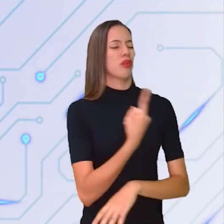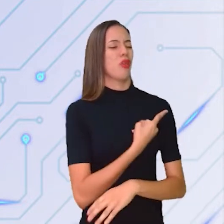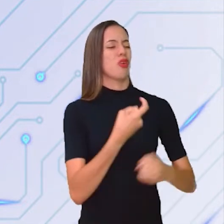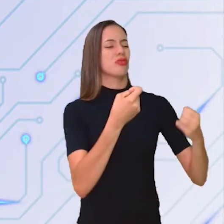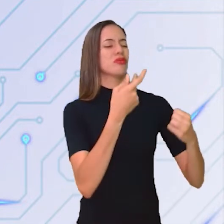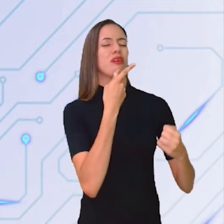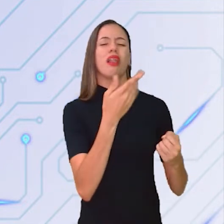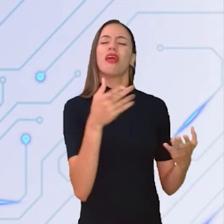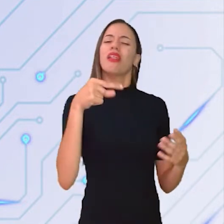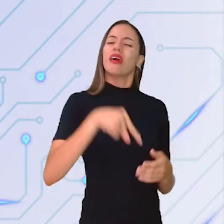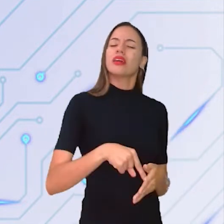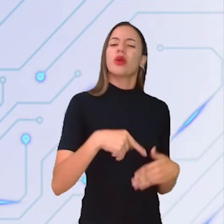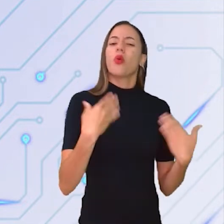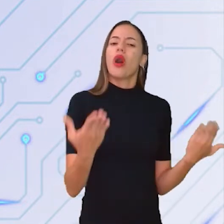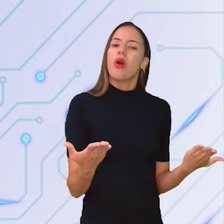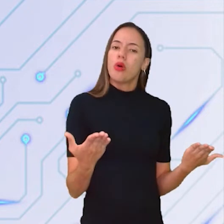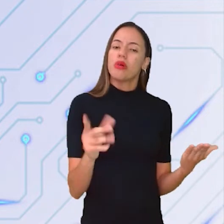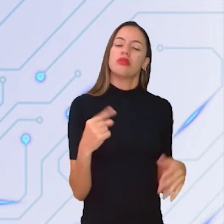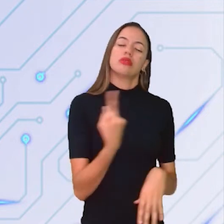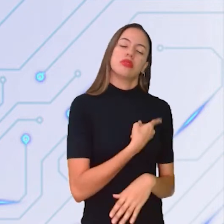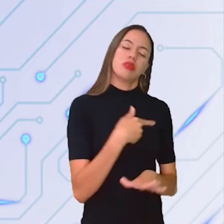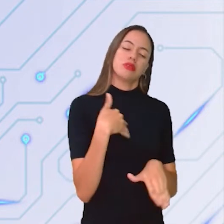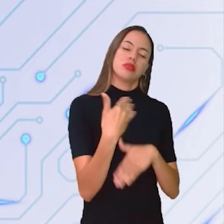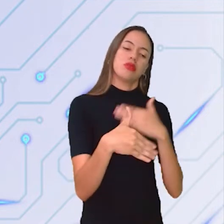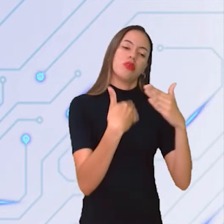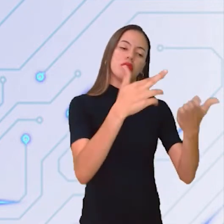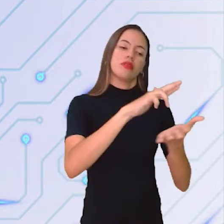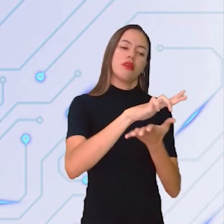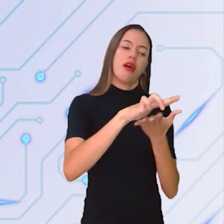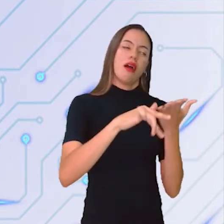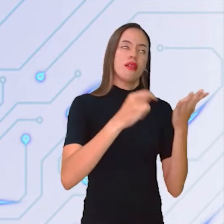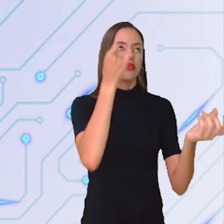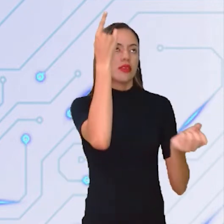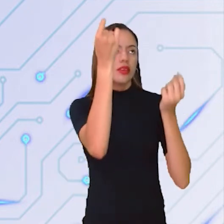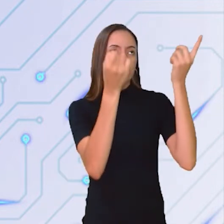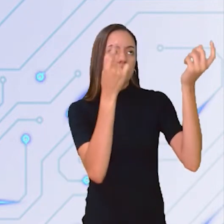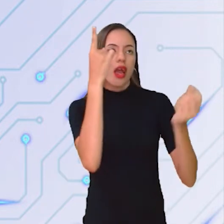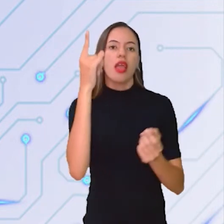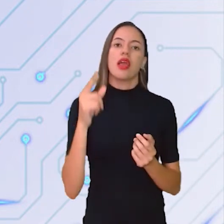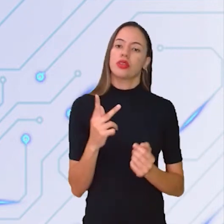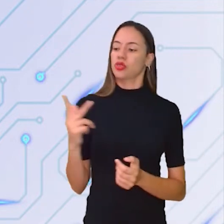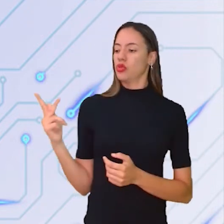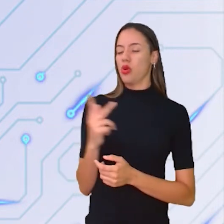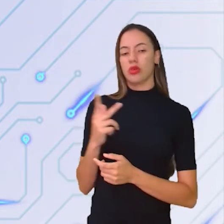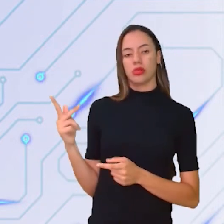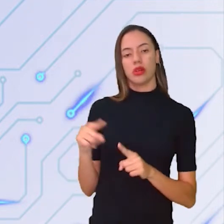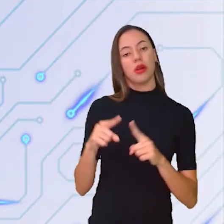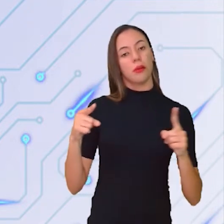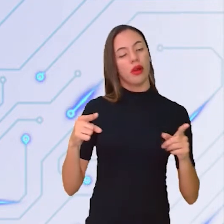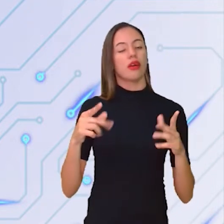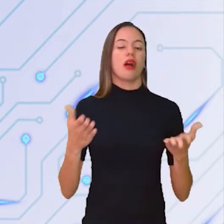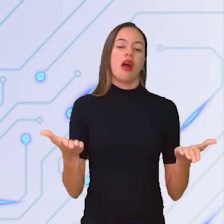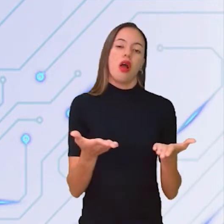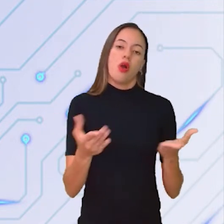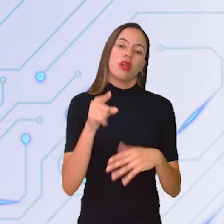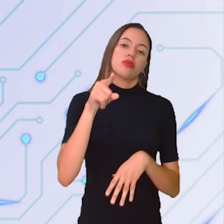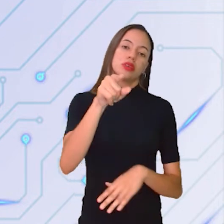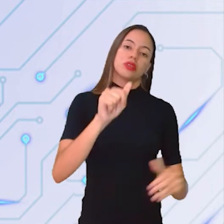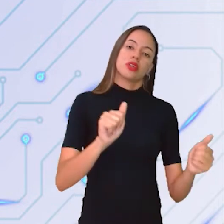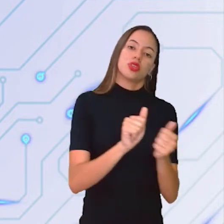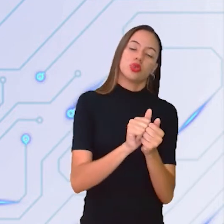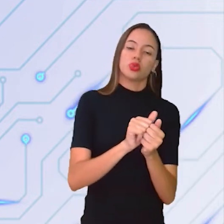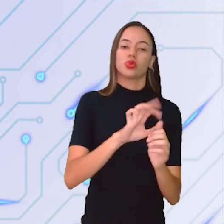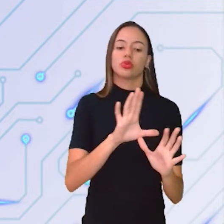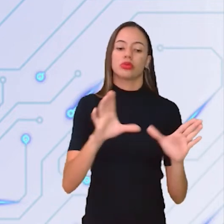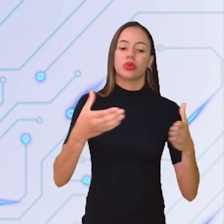tratando aqui. A gente desenvolveu várias coisas, né, várias ideias aqui, eu e Tiago, Mas aí cabe a você agora, junto com o seu tutor, junto com a